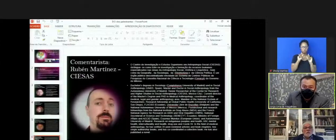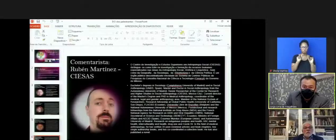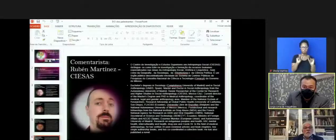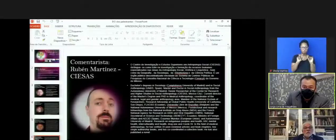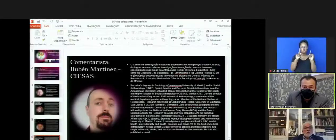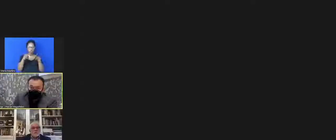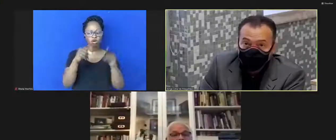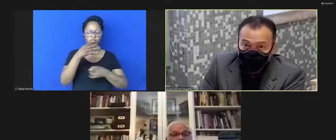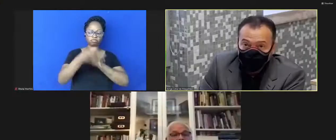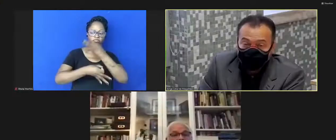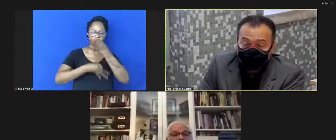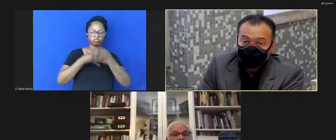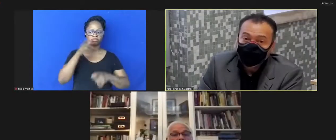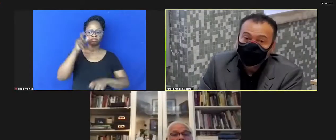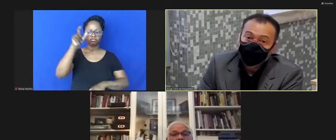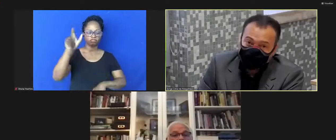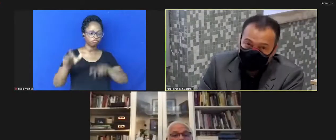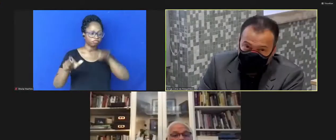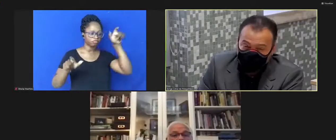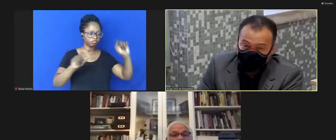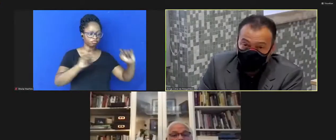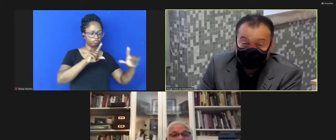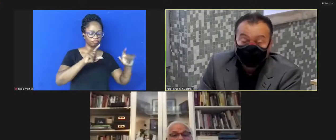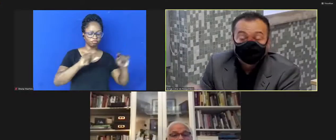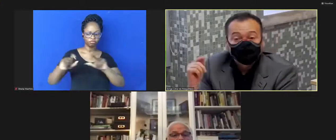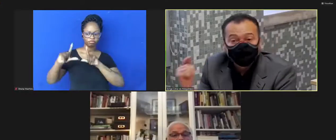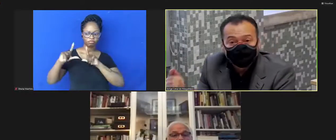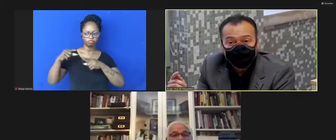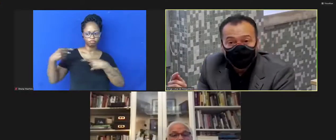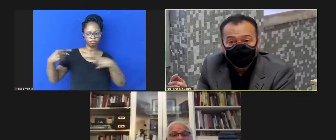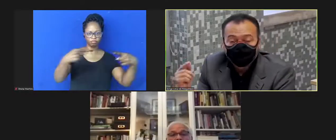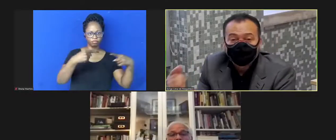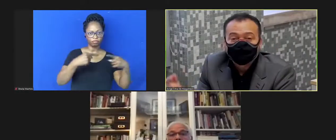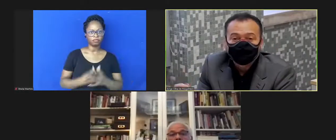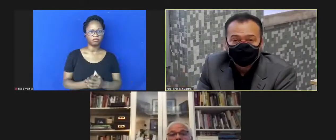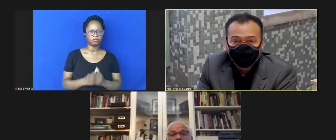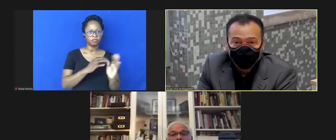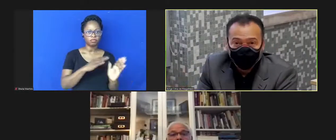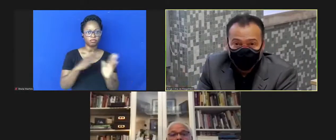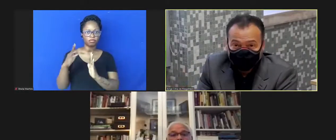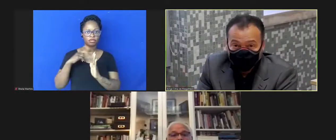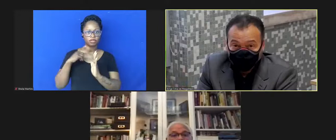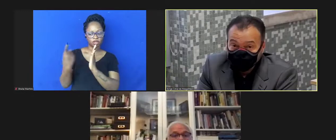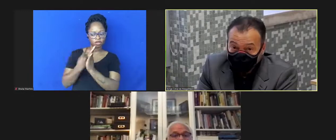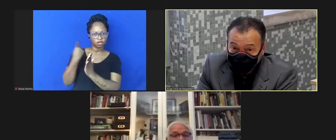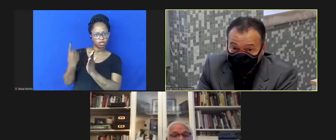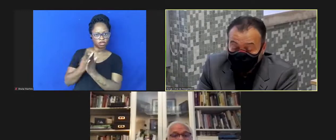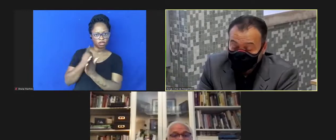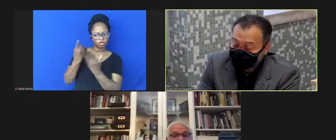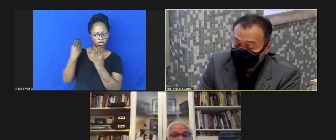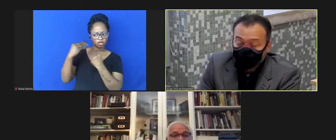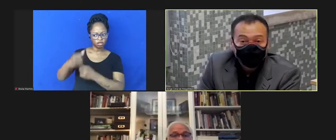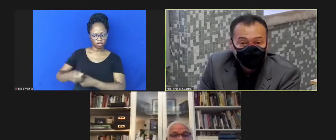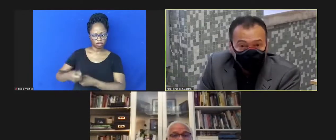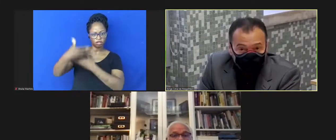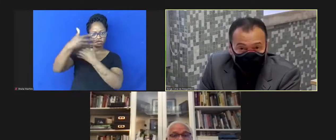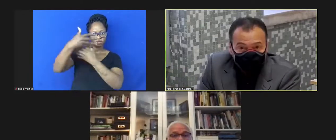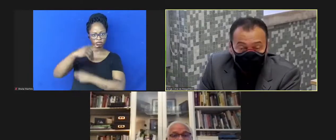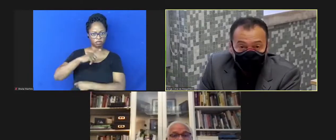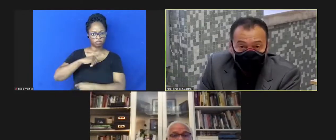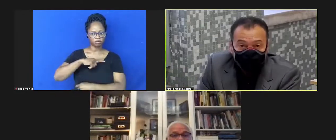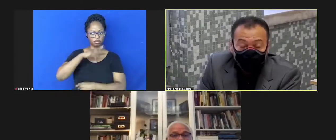comentários de ambos e as discussões seguidamente as perguntas colocadas no chat serão